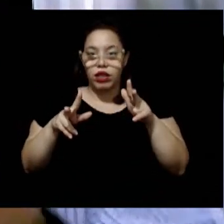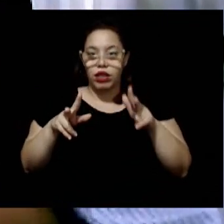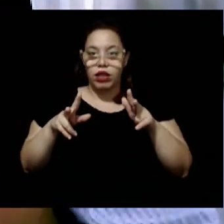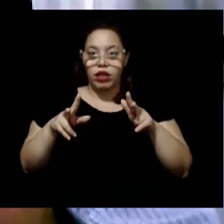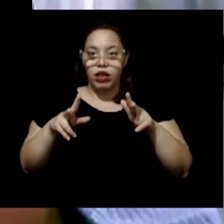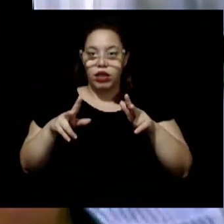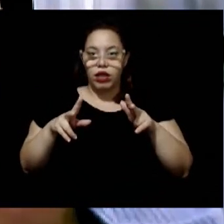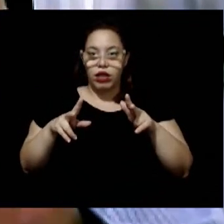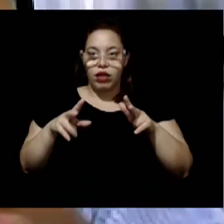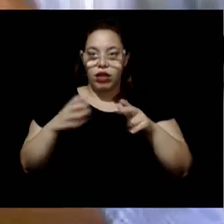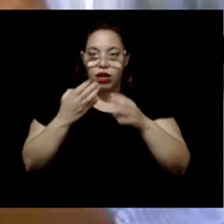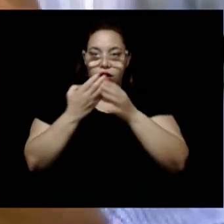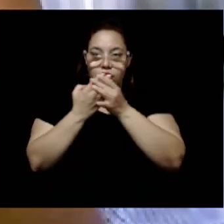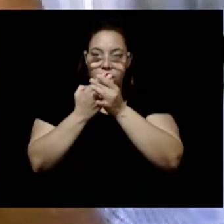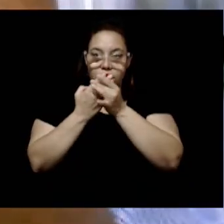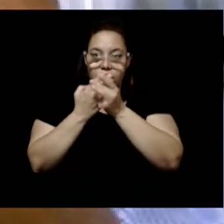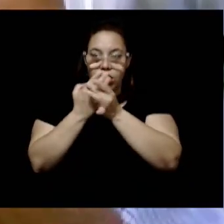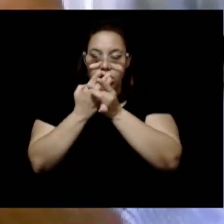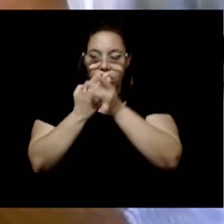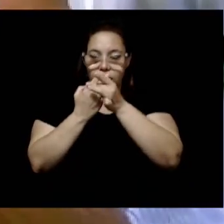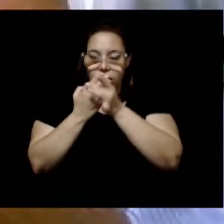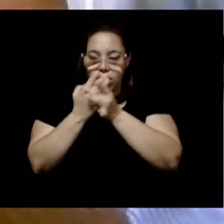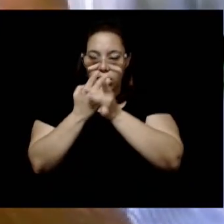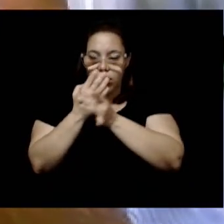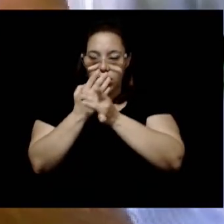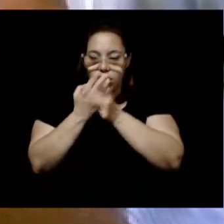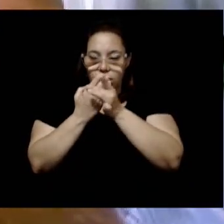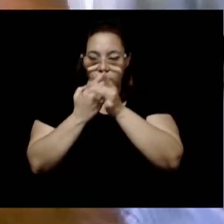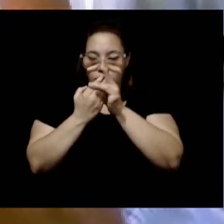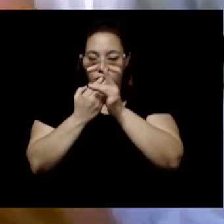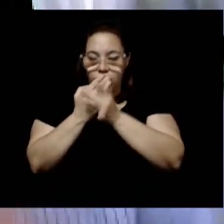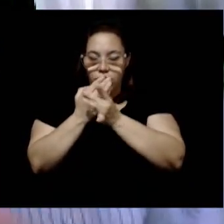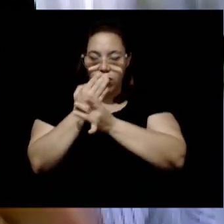envolve muito essa metacarpofalangiana, a